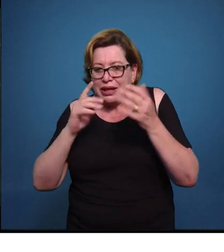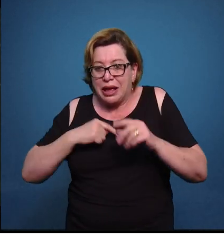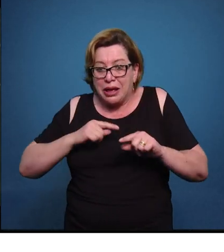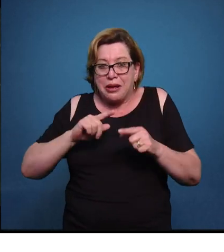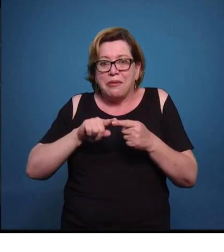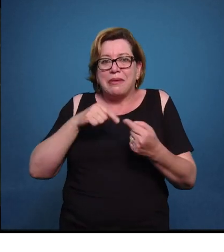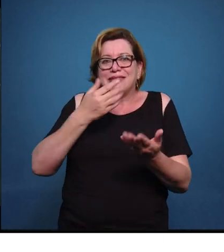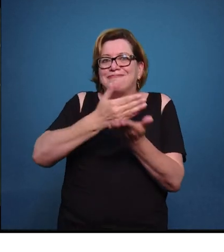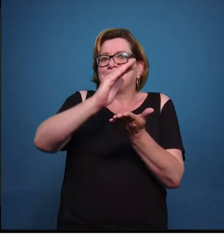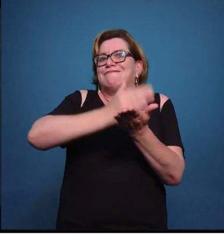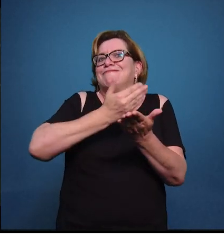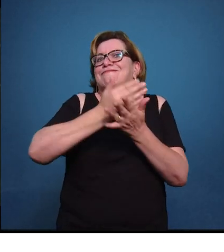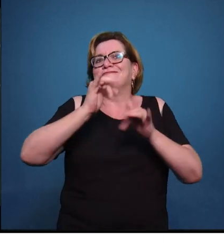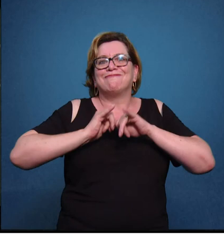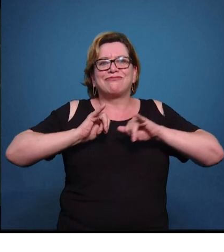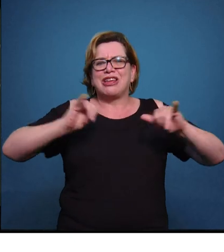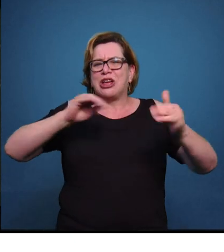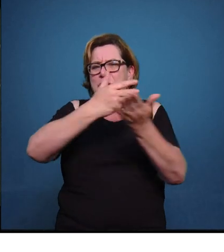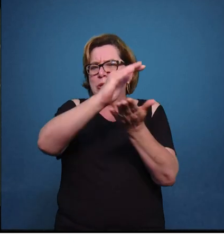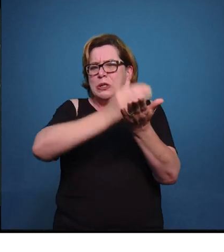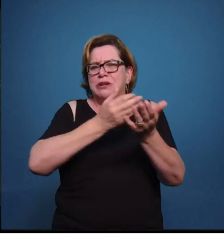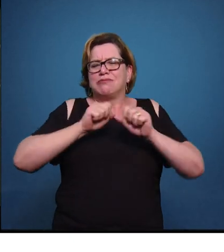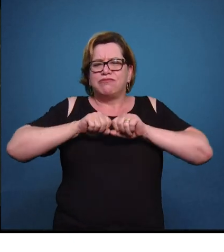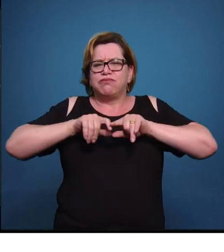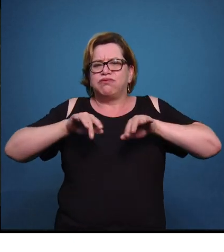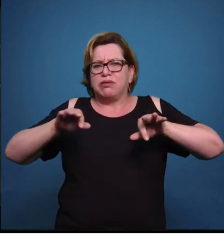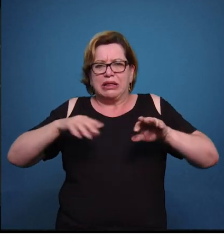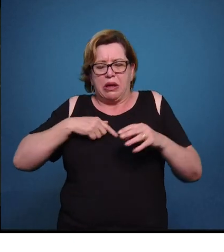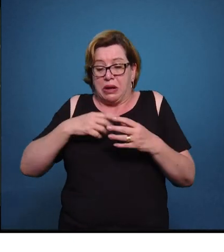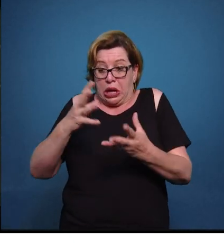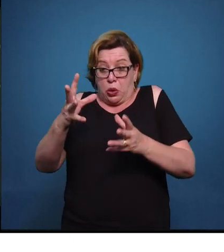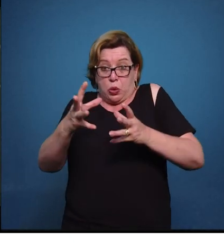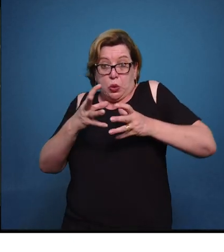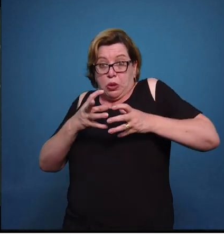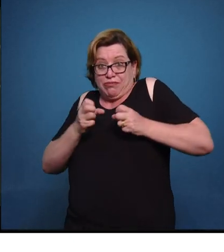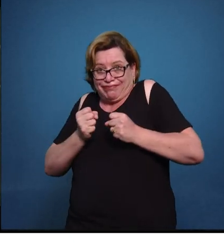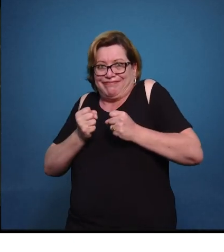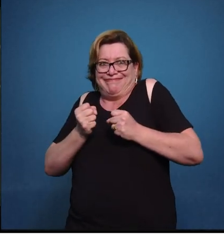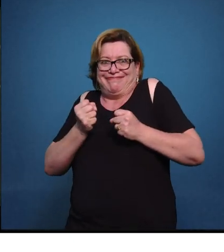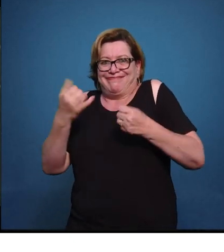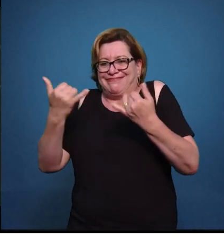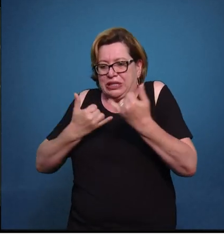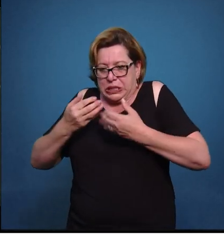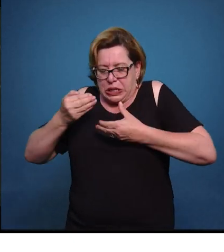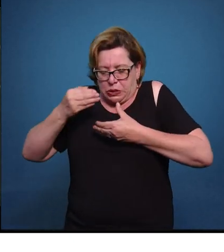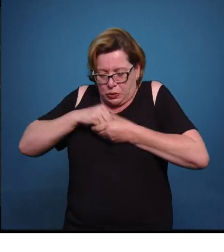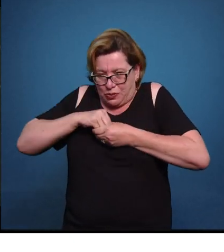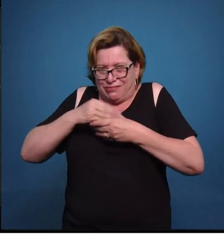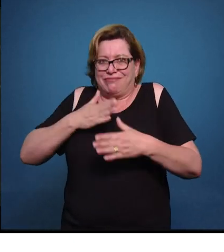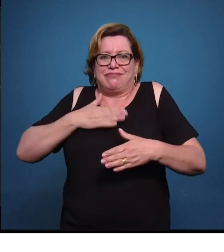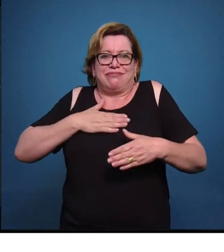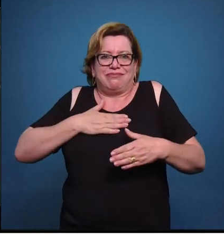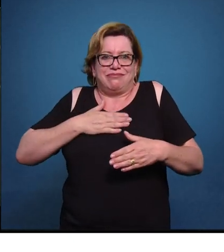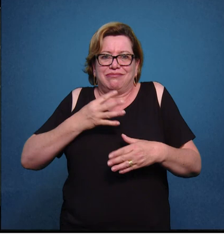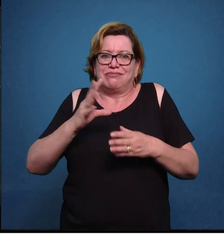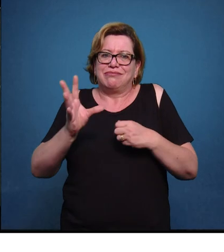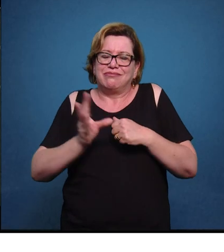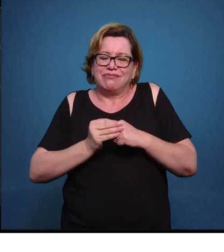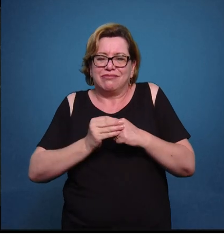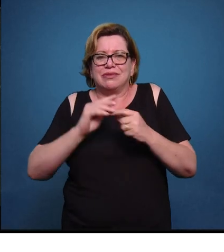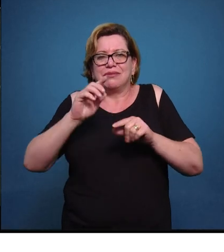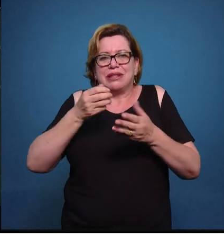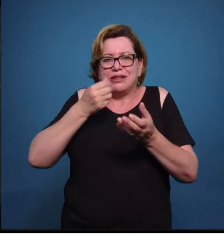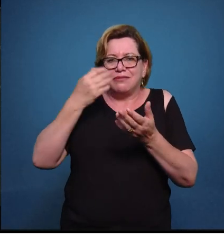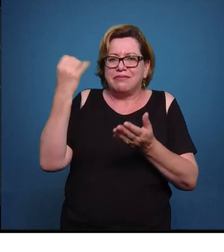compartilhá-la. Prestemos bem atenção, não é deter a informação, guardar para si, é compartilhá-la.